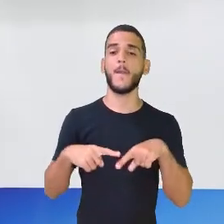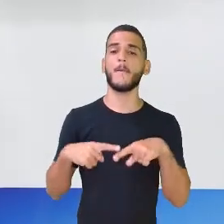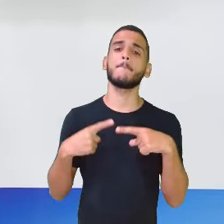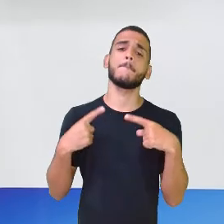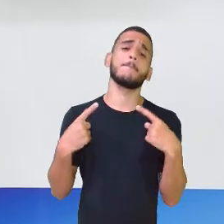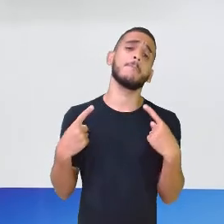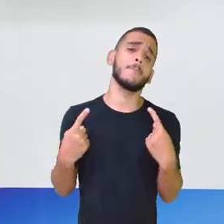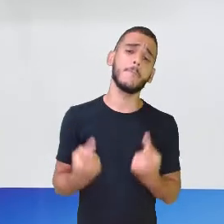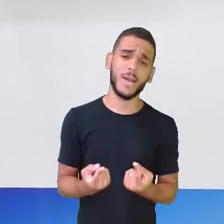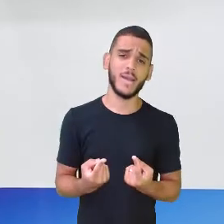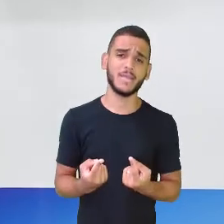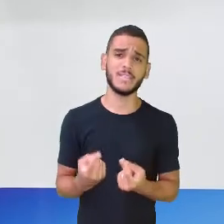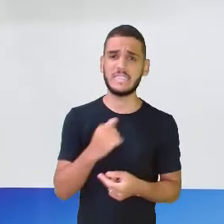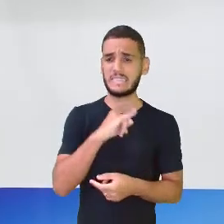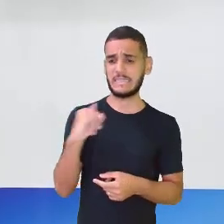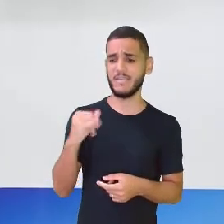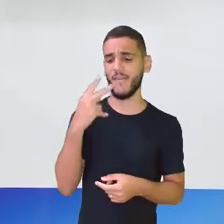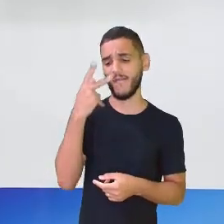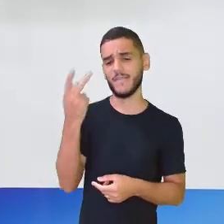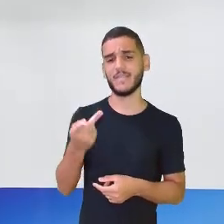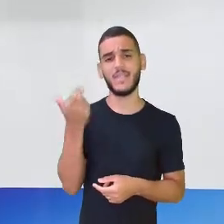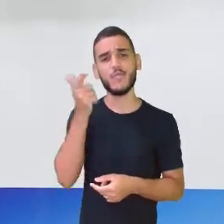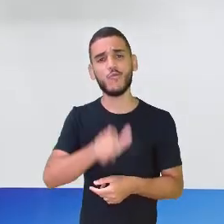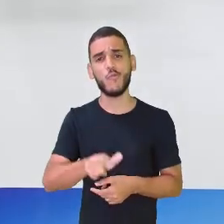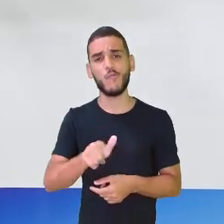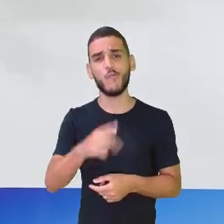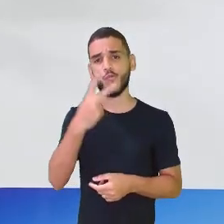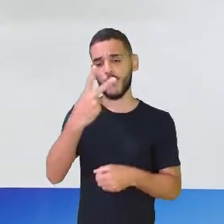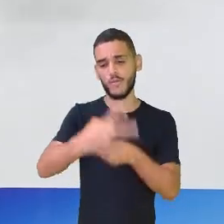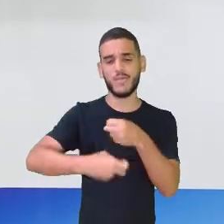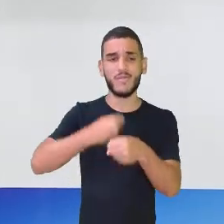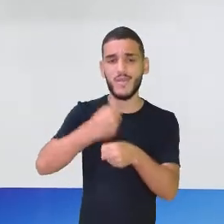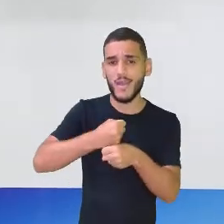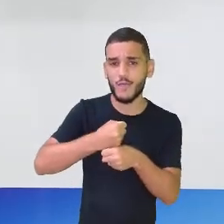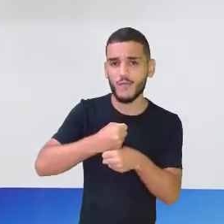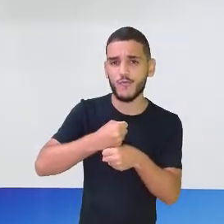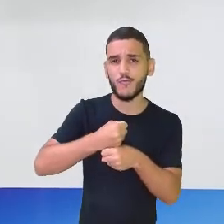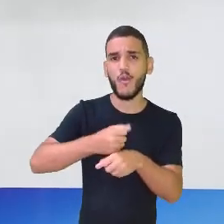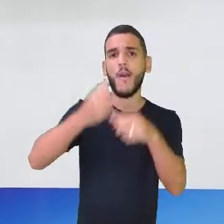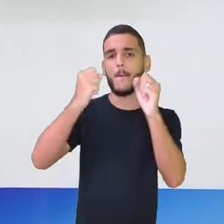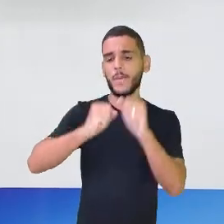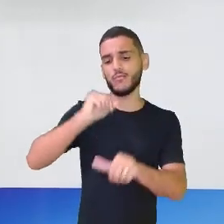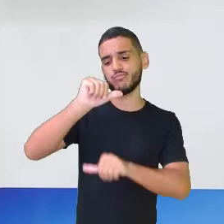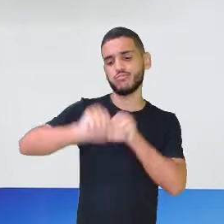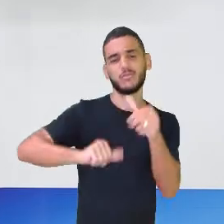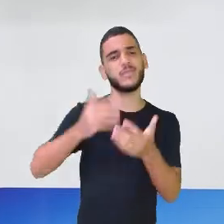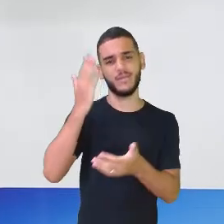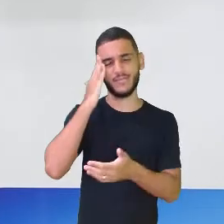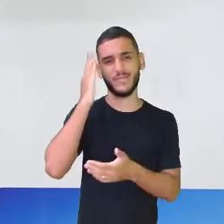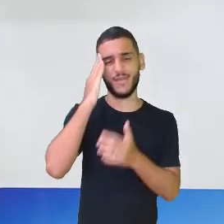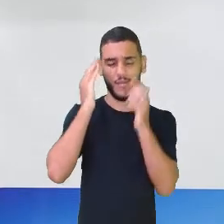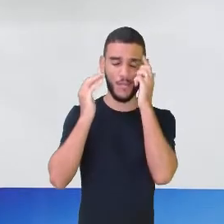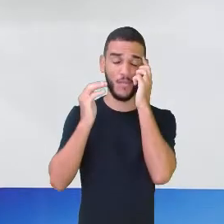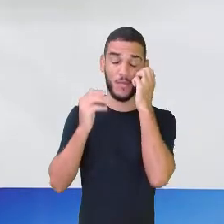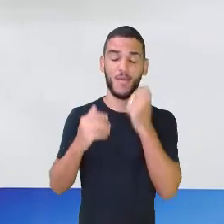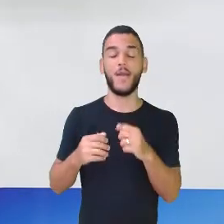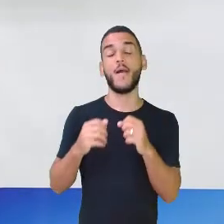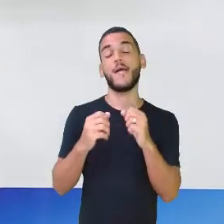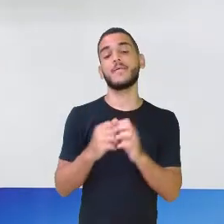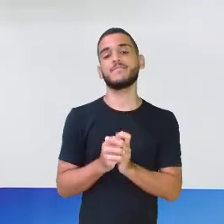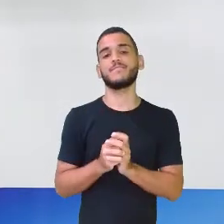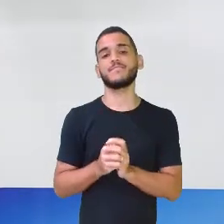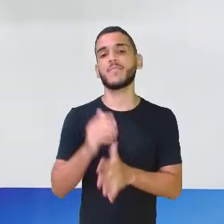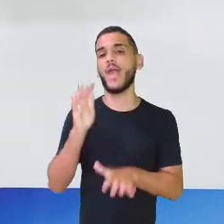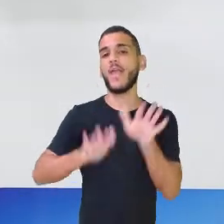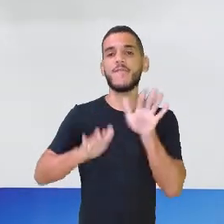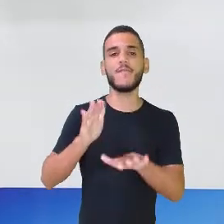mudado de lugar, pode ser que uma parte da margem da praia tenha mudado um pouco, pode ser que os animais que